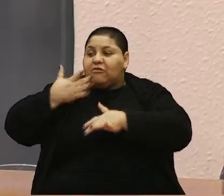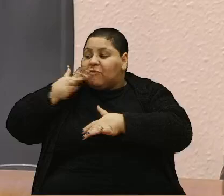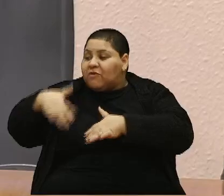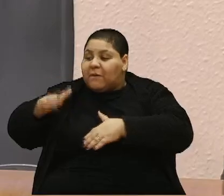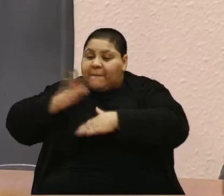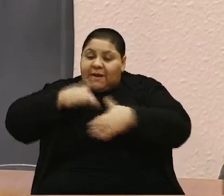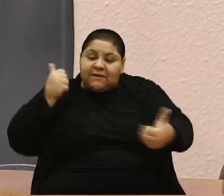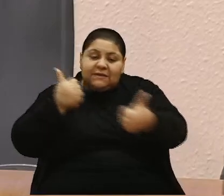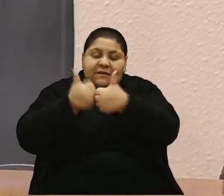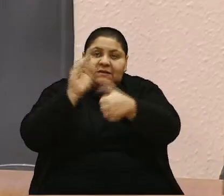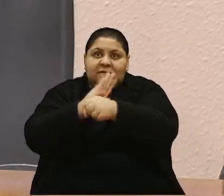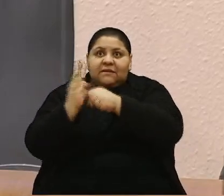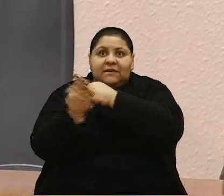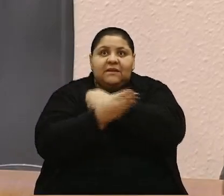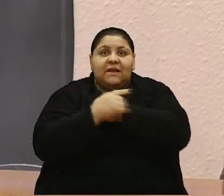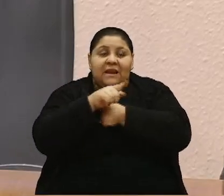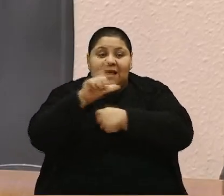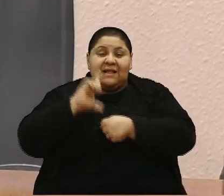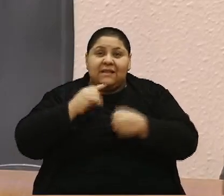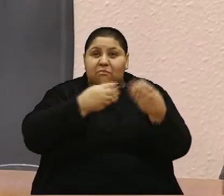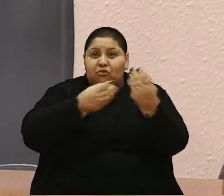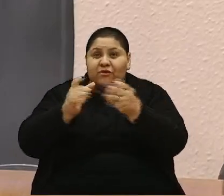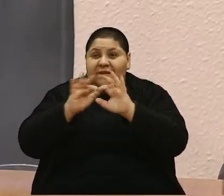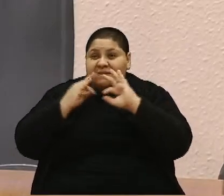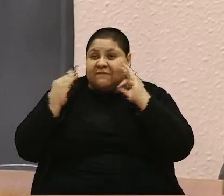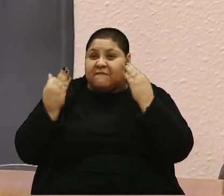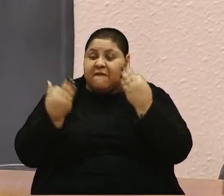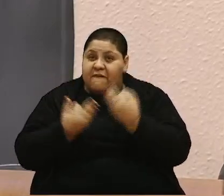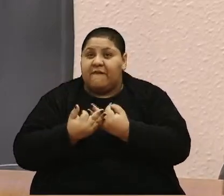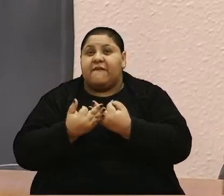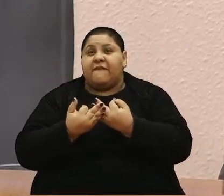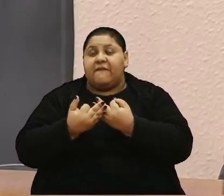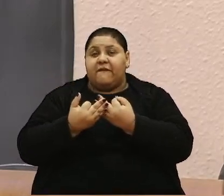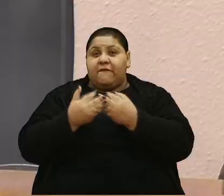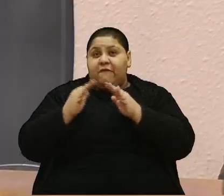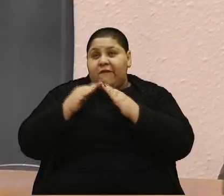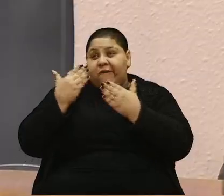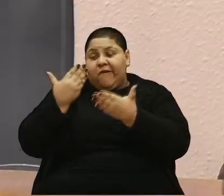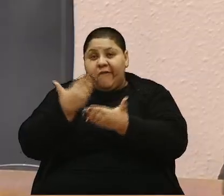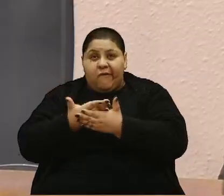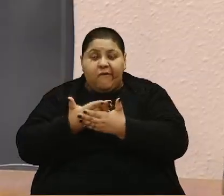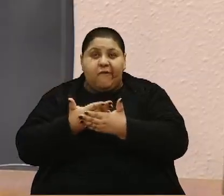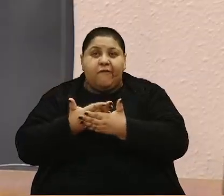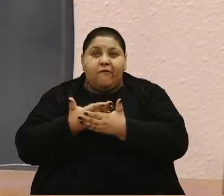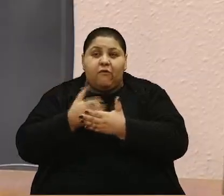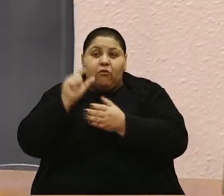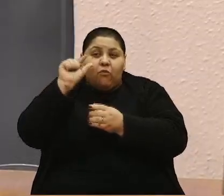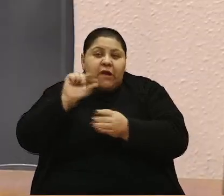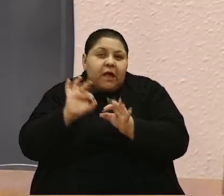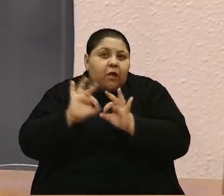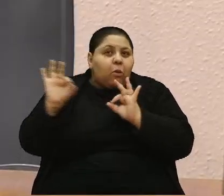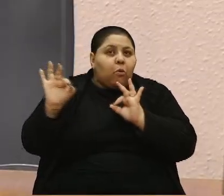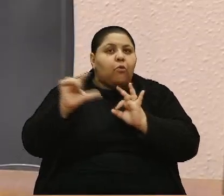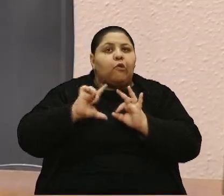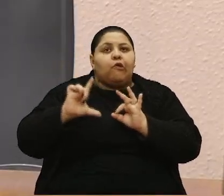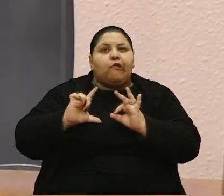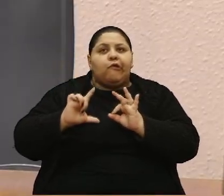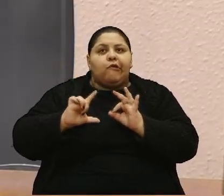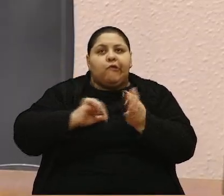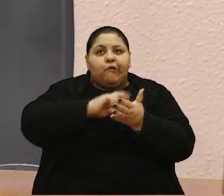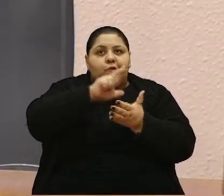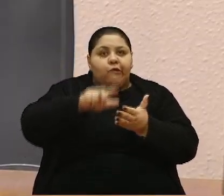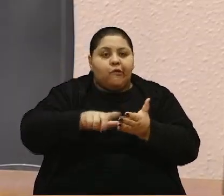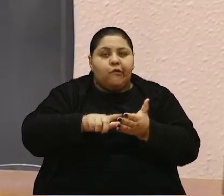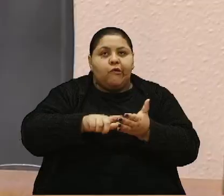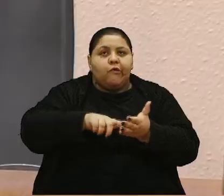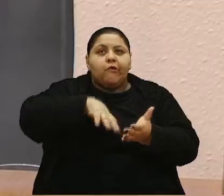Carmelo. Lá tem muita criança, né? Tem muitas famílias que moram e as escolas que estão por lá são um pouco longe. Então, tem vários territórios, vários bairros